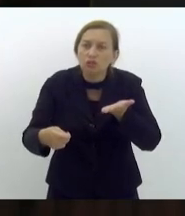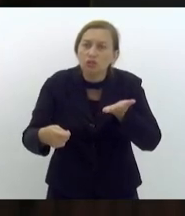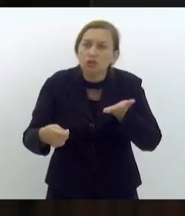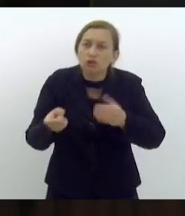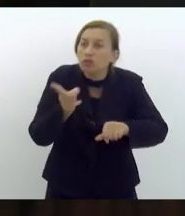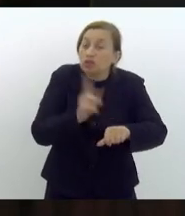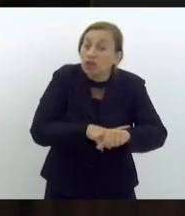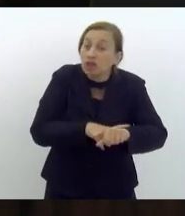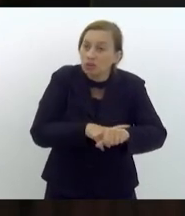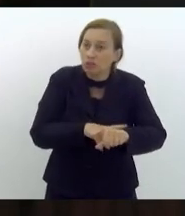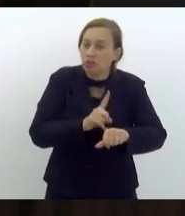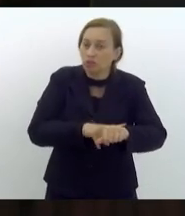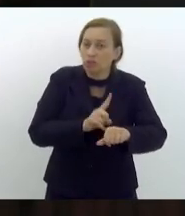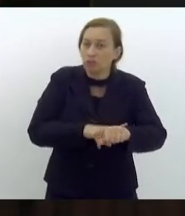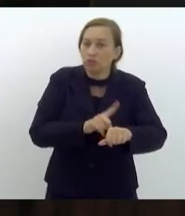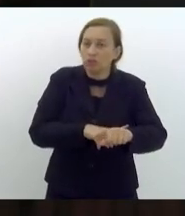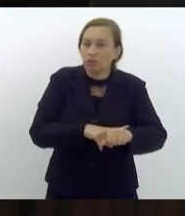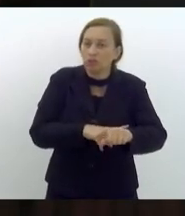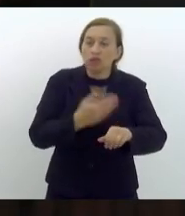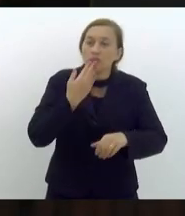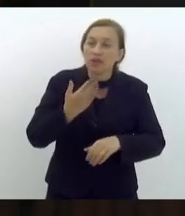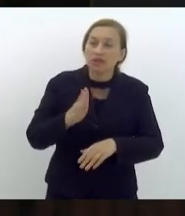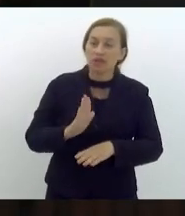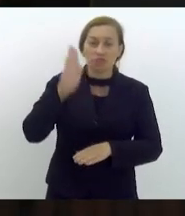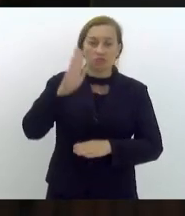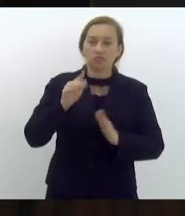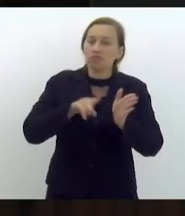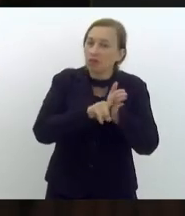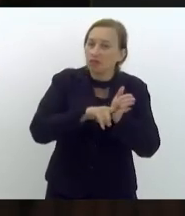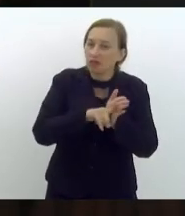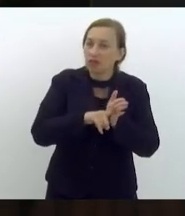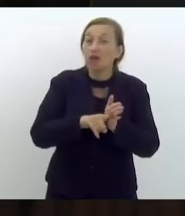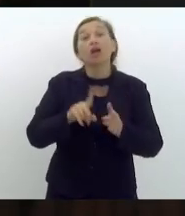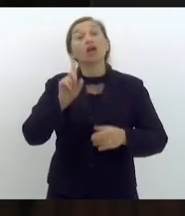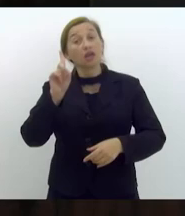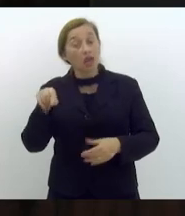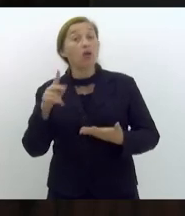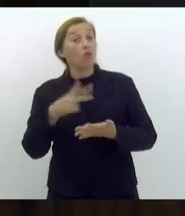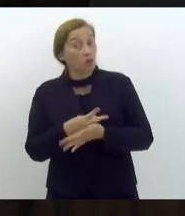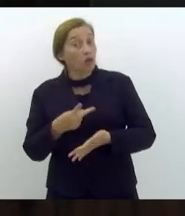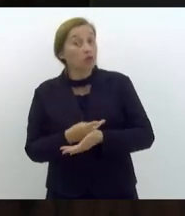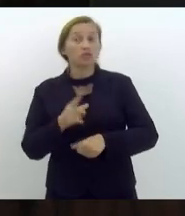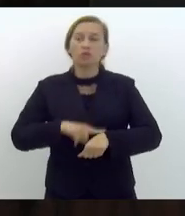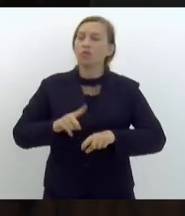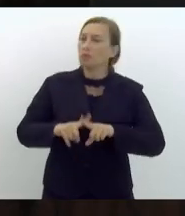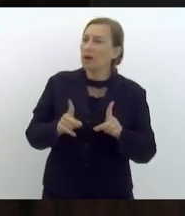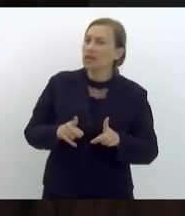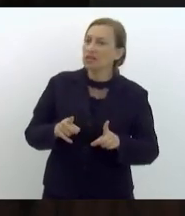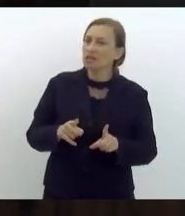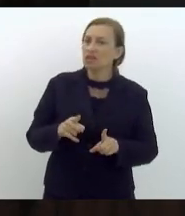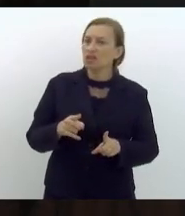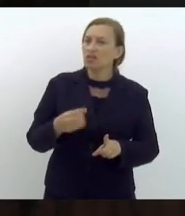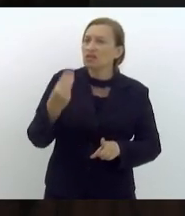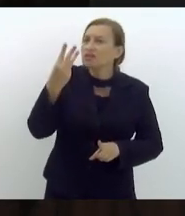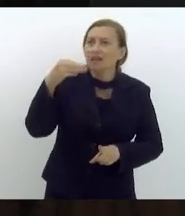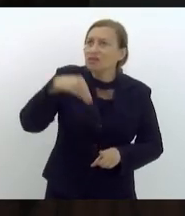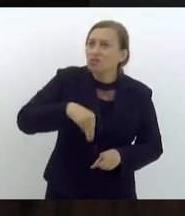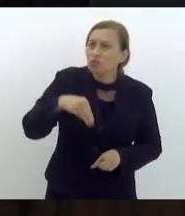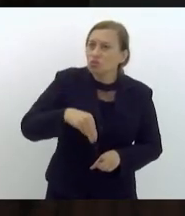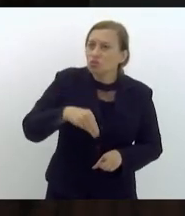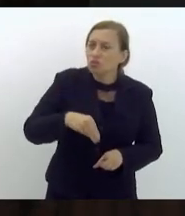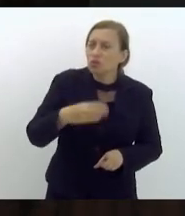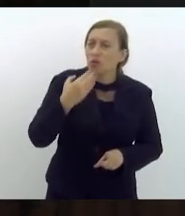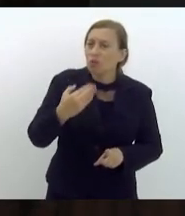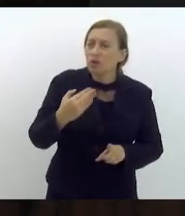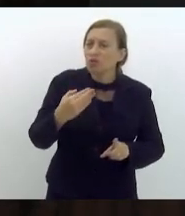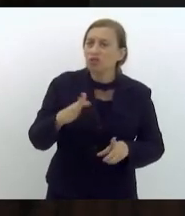na minha concepção na minha humilde concepção nesse momento e dizer que não levou três minutos para